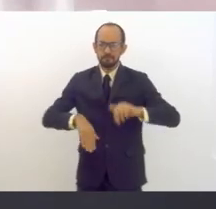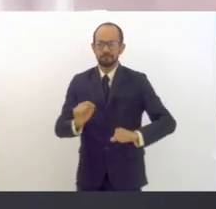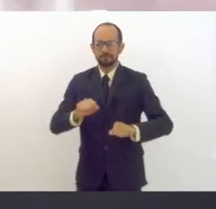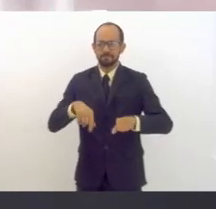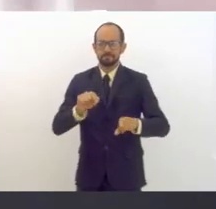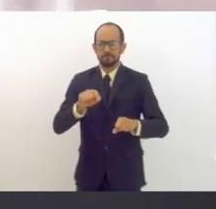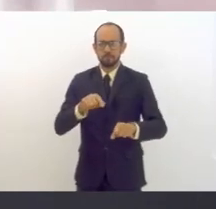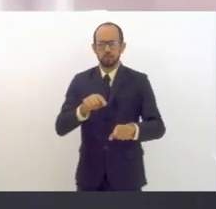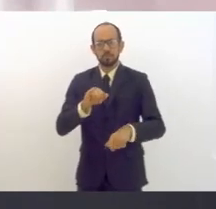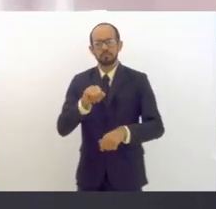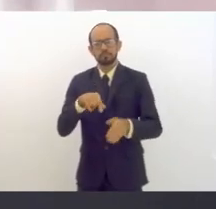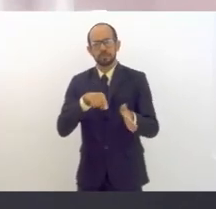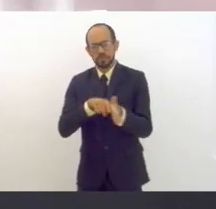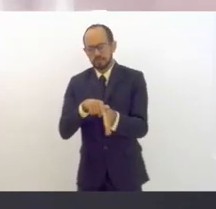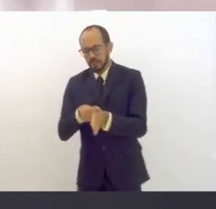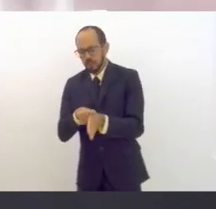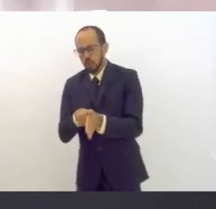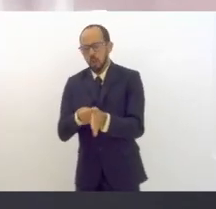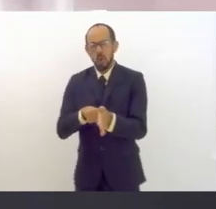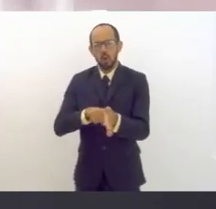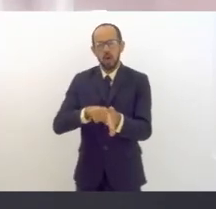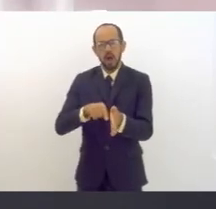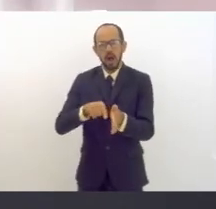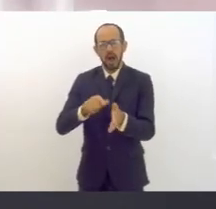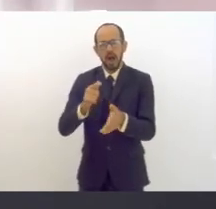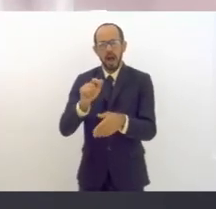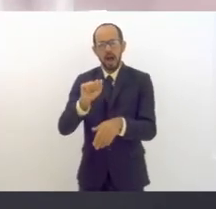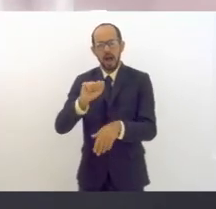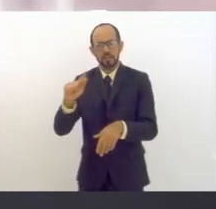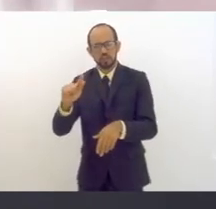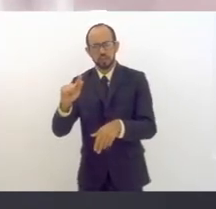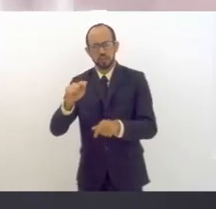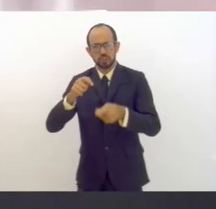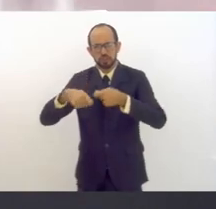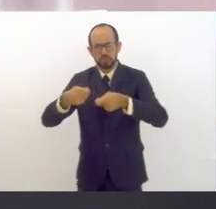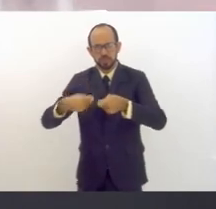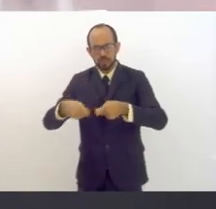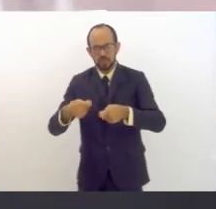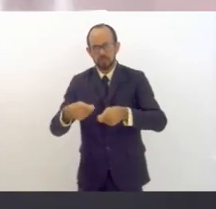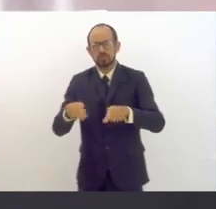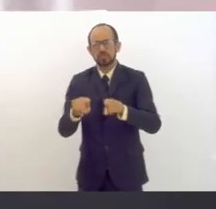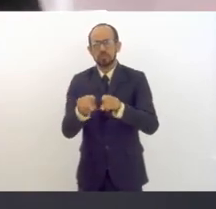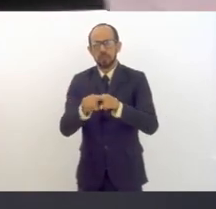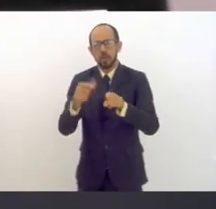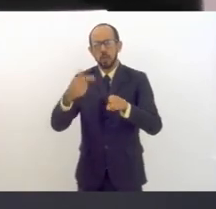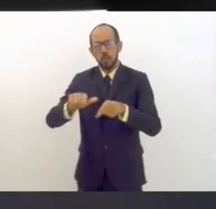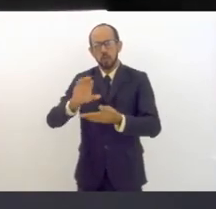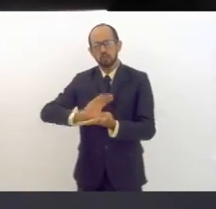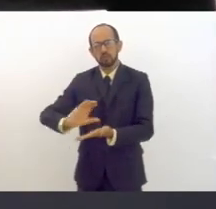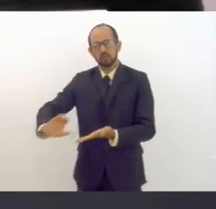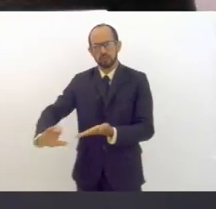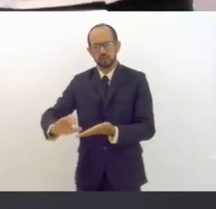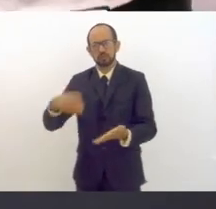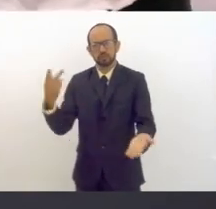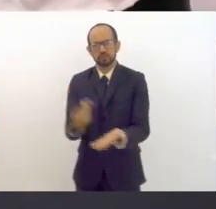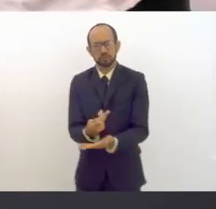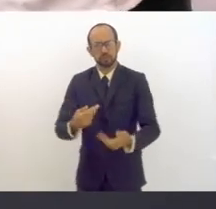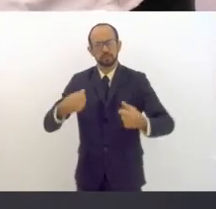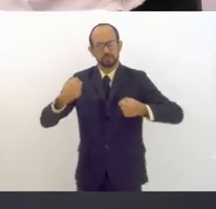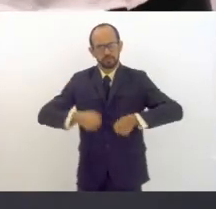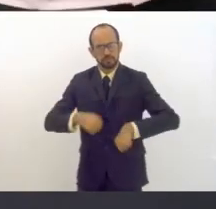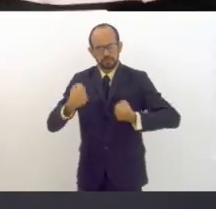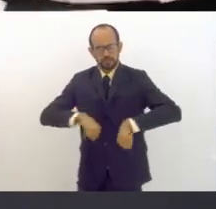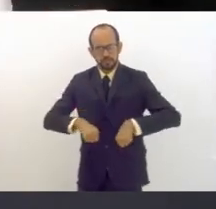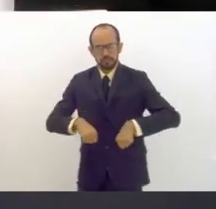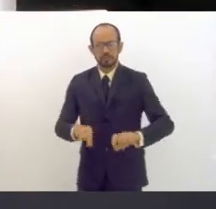inspetores escolares, como agentes administrativos, mas também outros investimentos que se fazem extremamente necessários